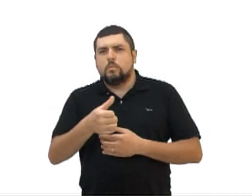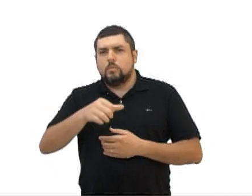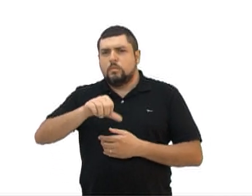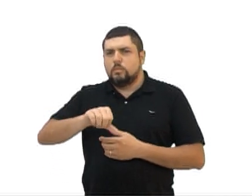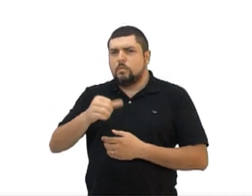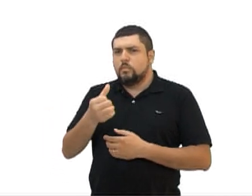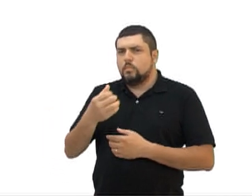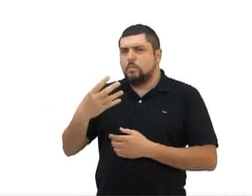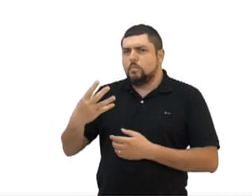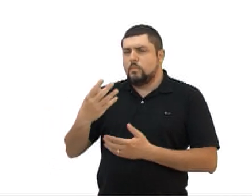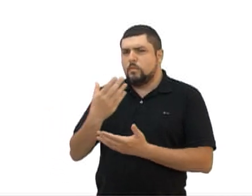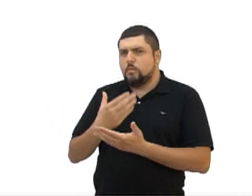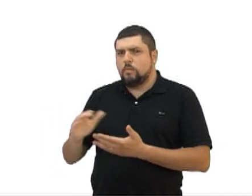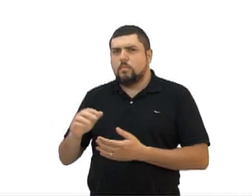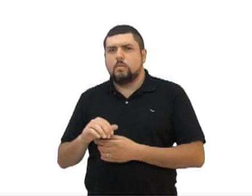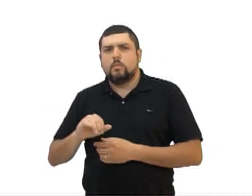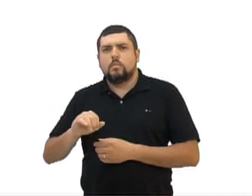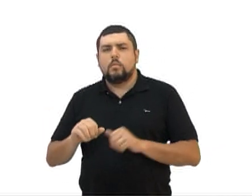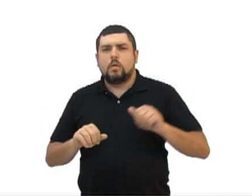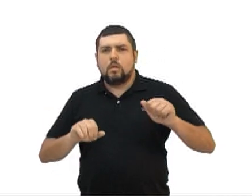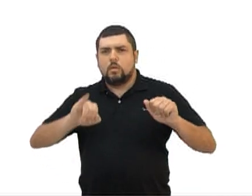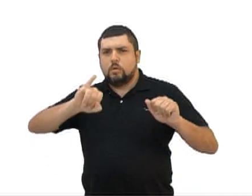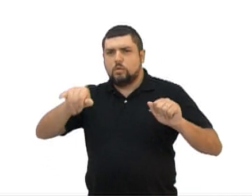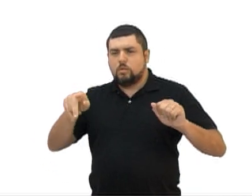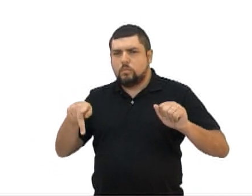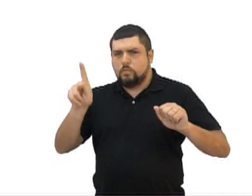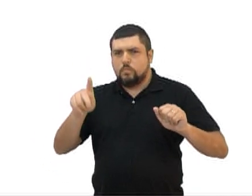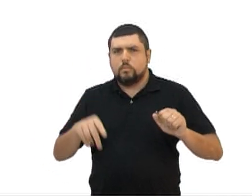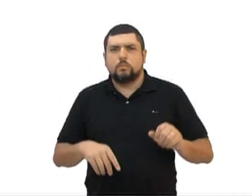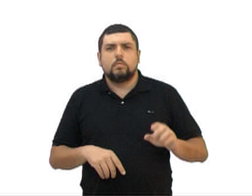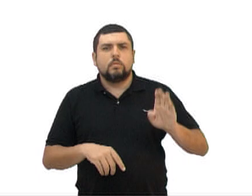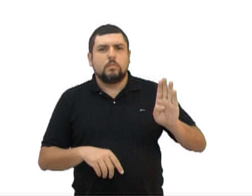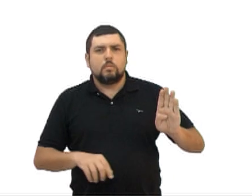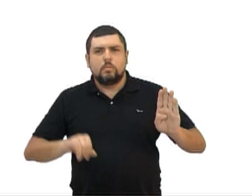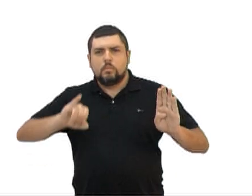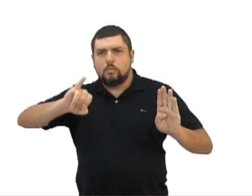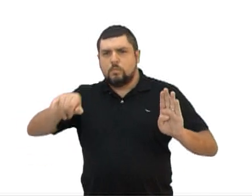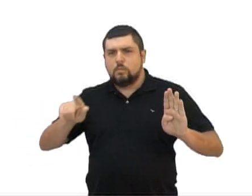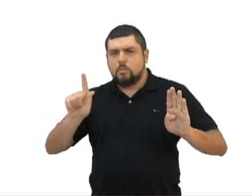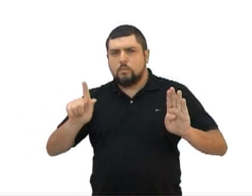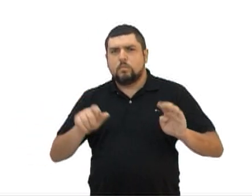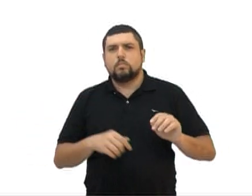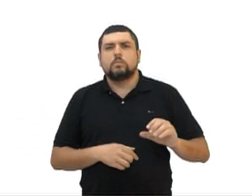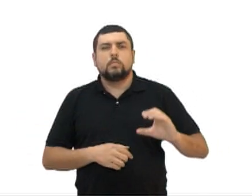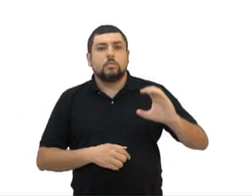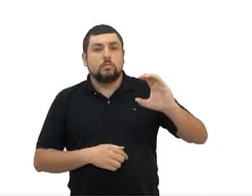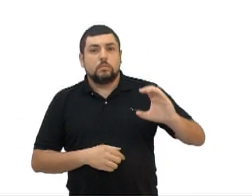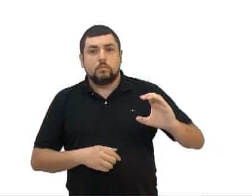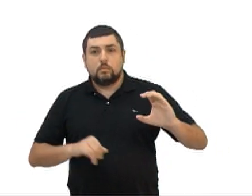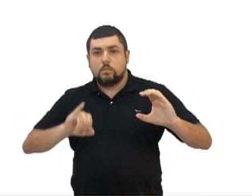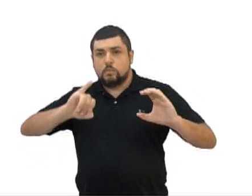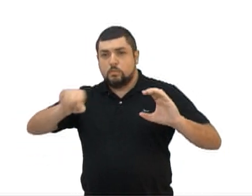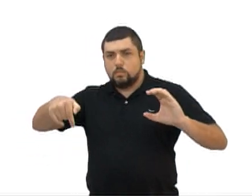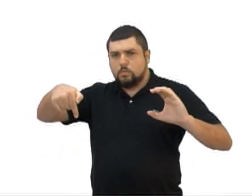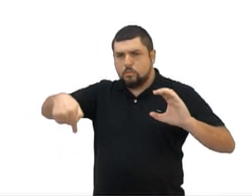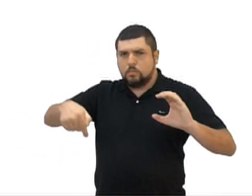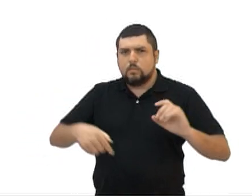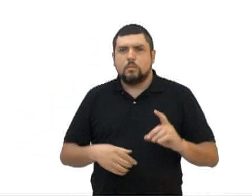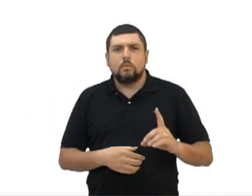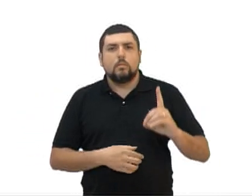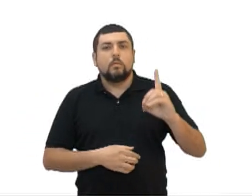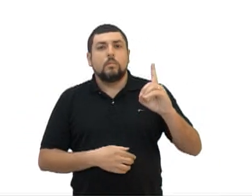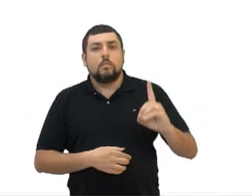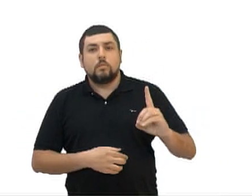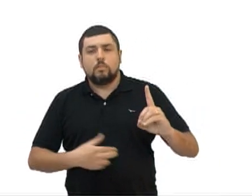1964. Letra A, Juscelino Kubitschek. Letra B, João Goulart. Letra C, Jânio Quadros. Ou letra